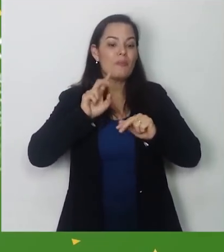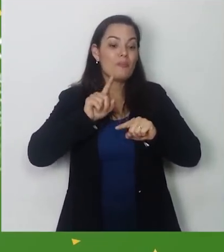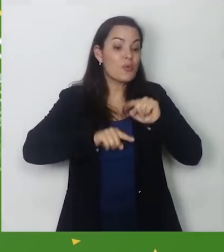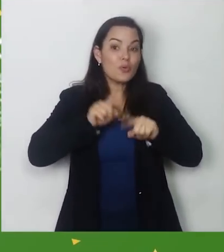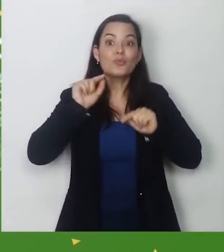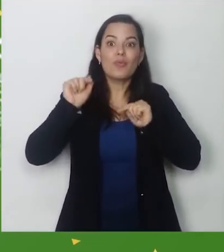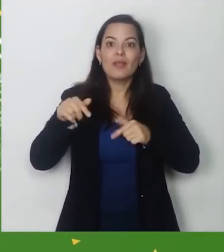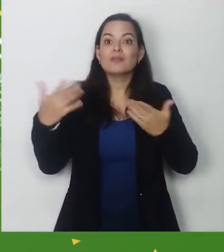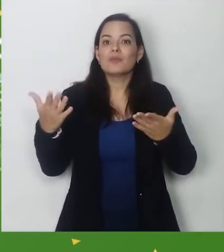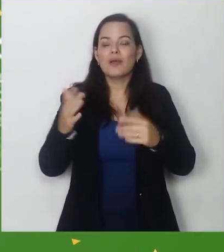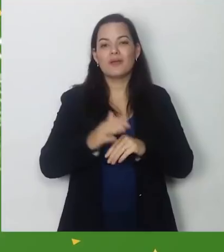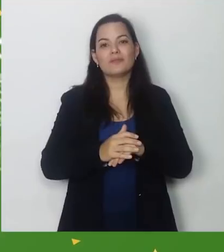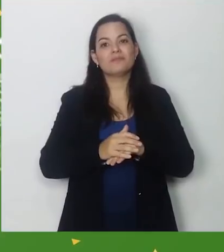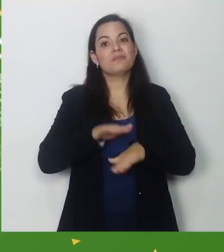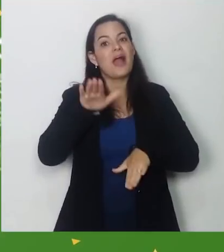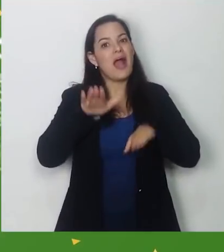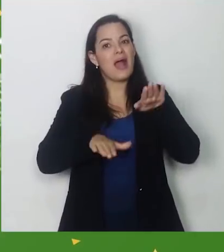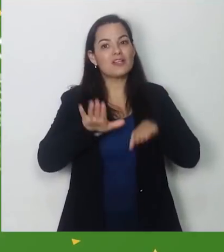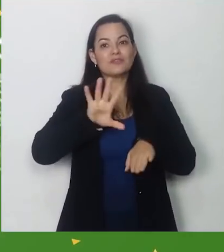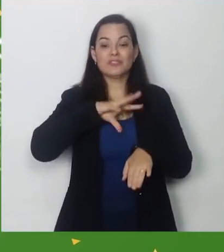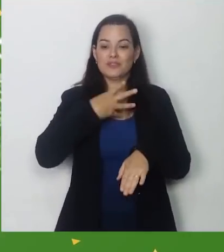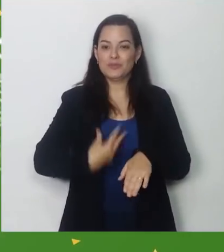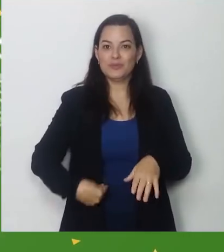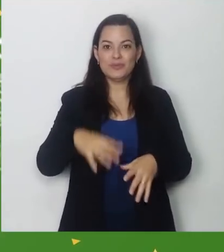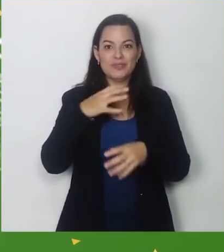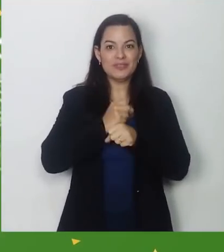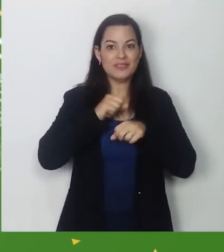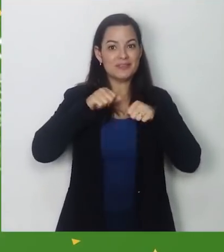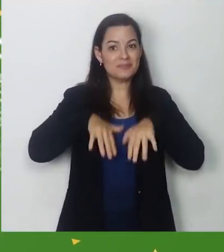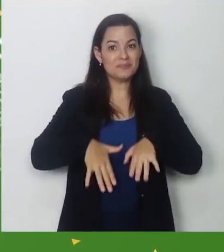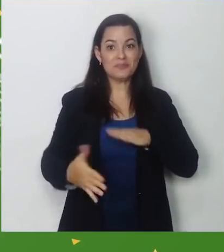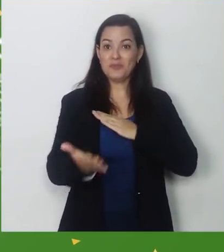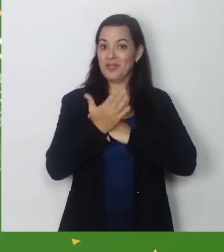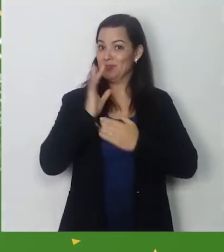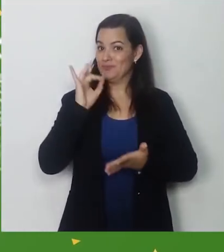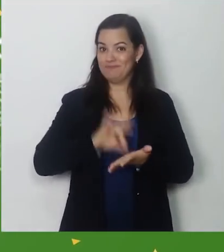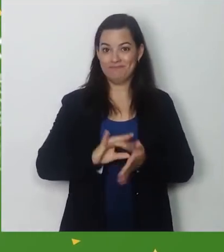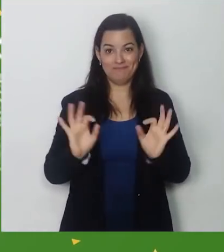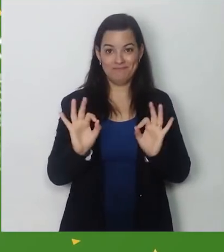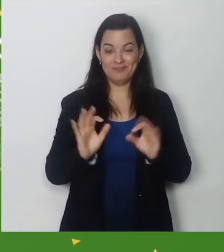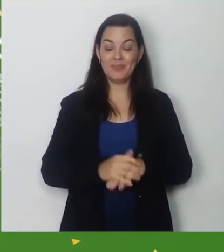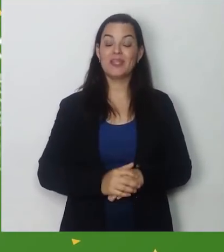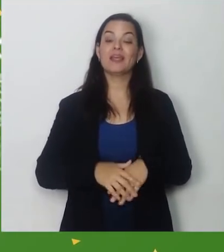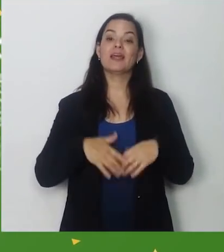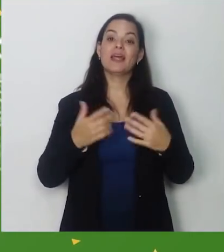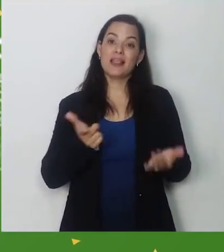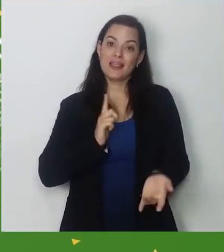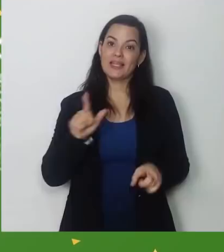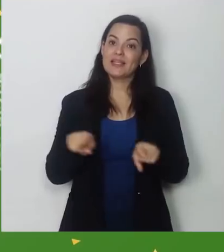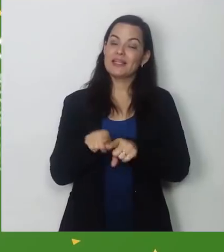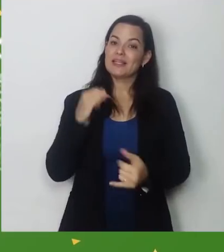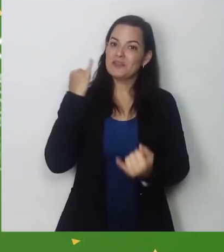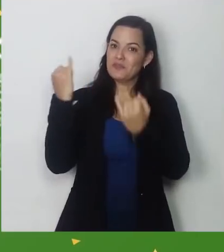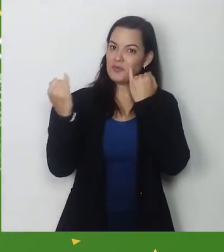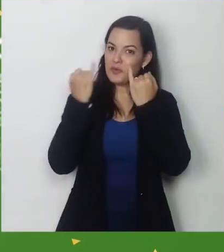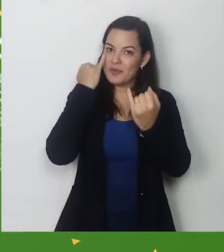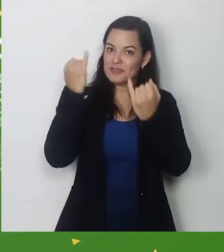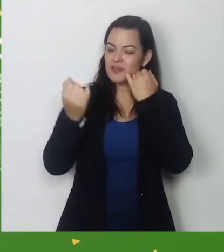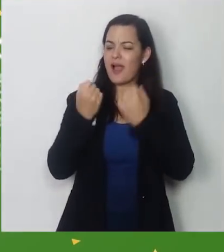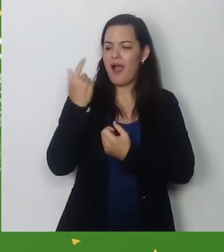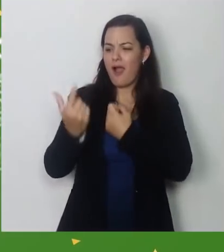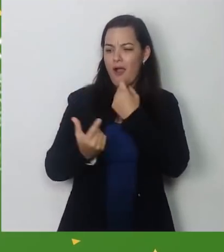aí que nem sempre é favorável para a nossa saúde. Existem também algumas informações que nos